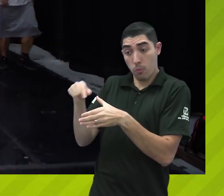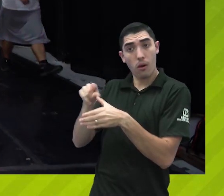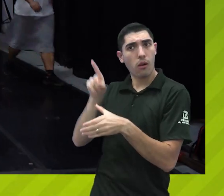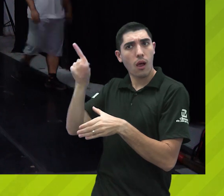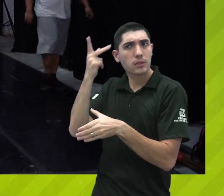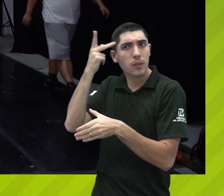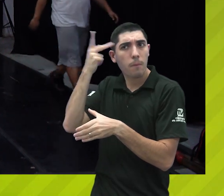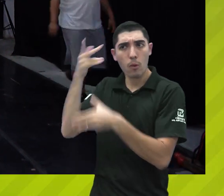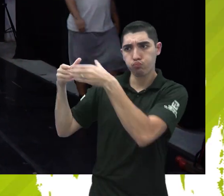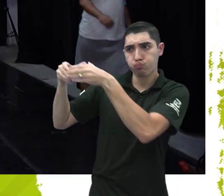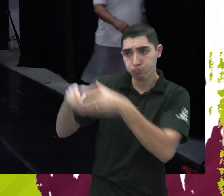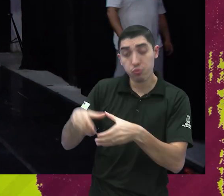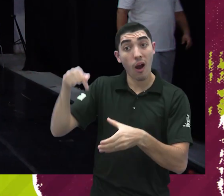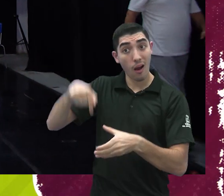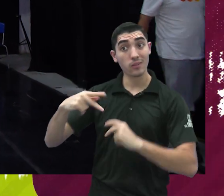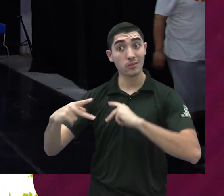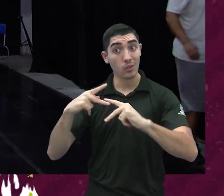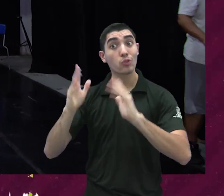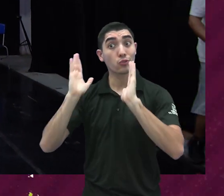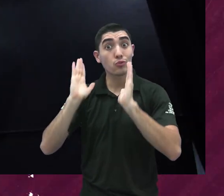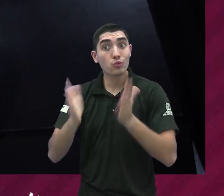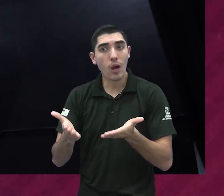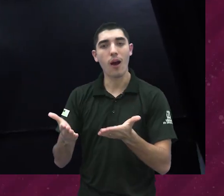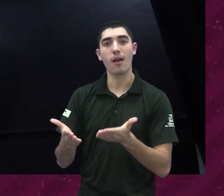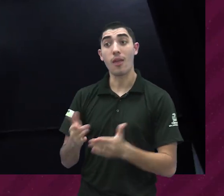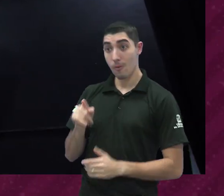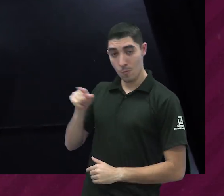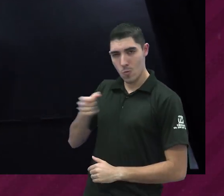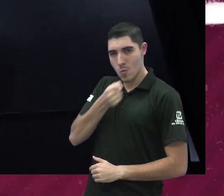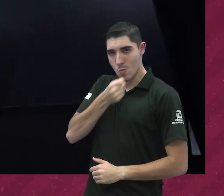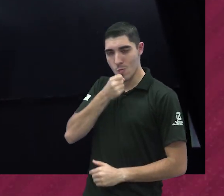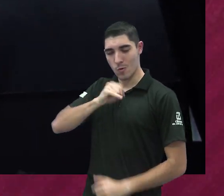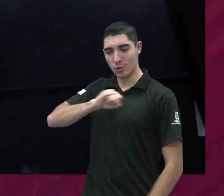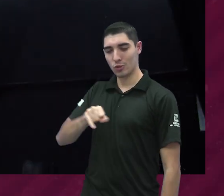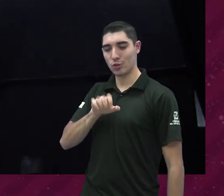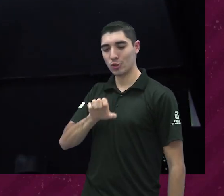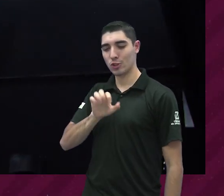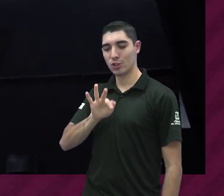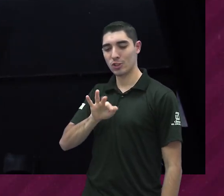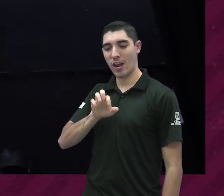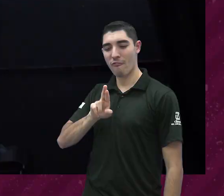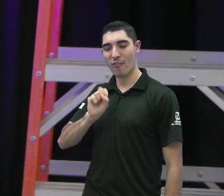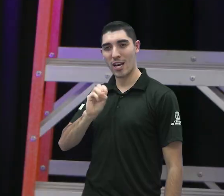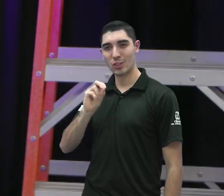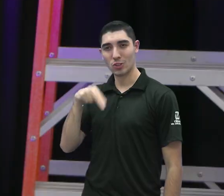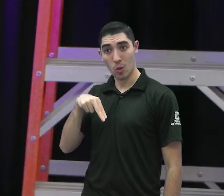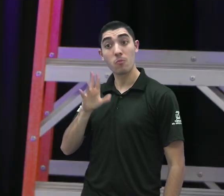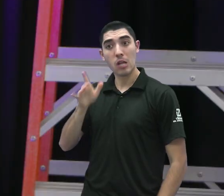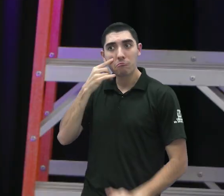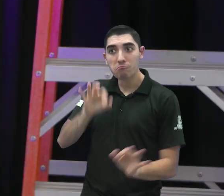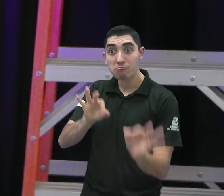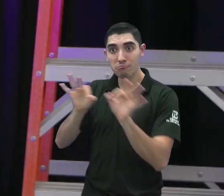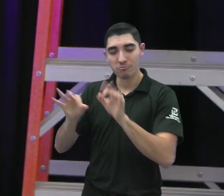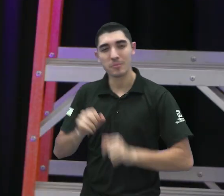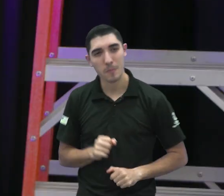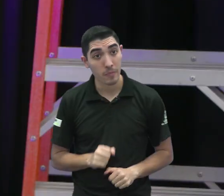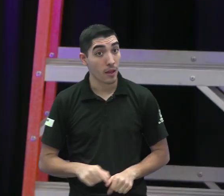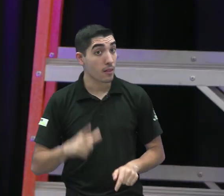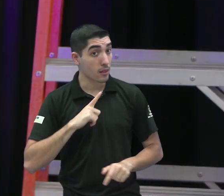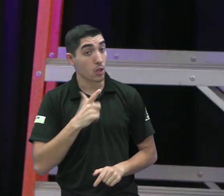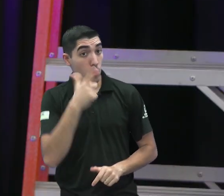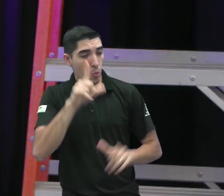expressão artística e fez uma passagem aqui por São José. O repórter Jefferson Santos foi conferir. Tem também uma iniciativa que